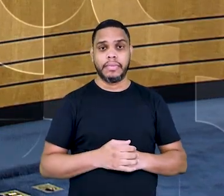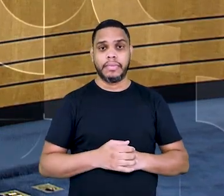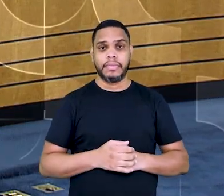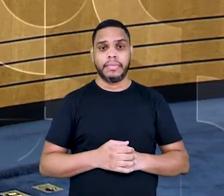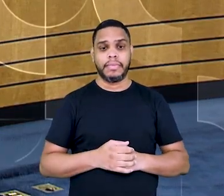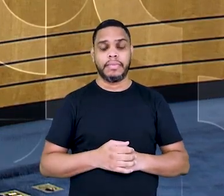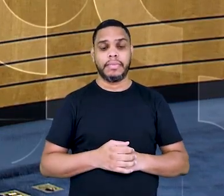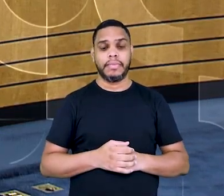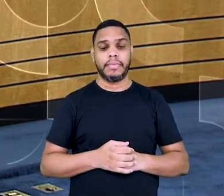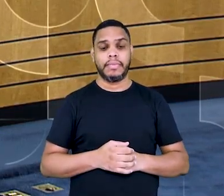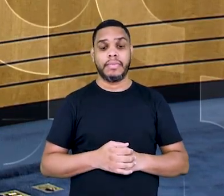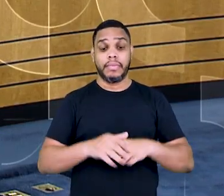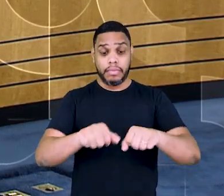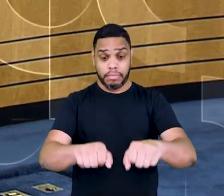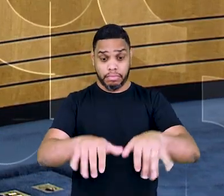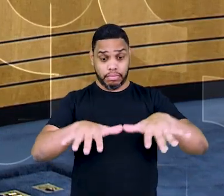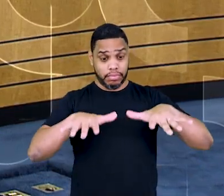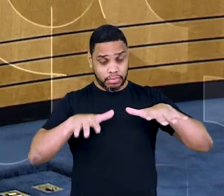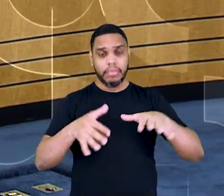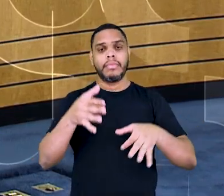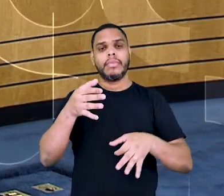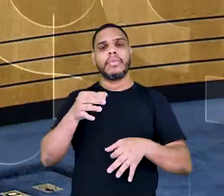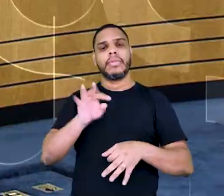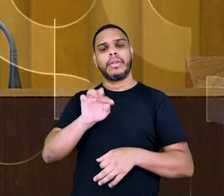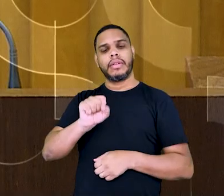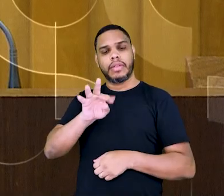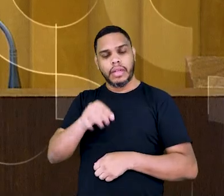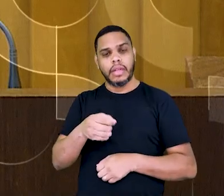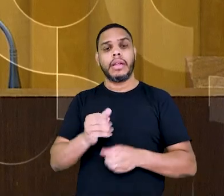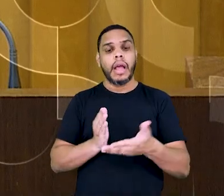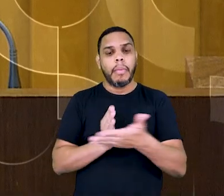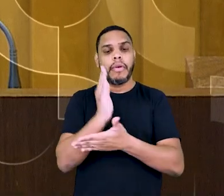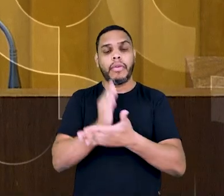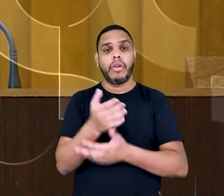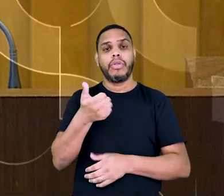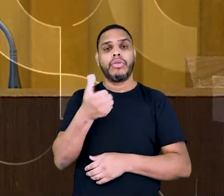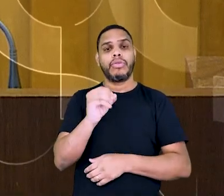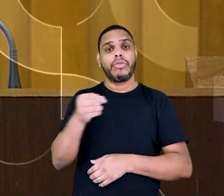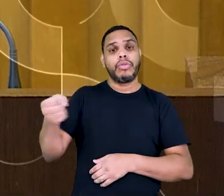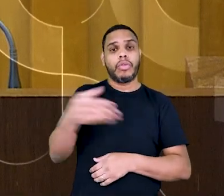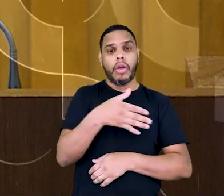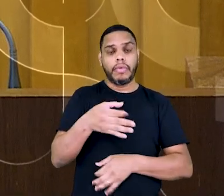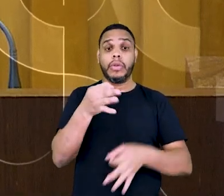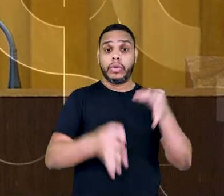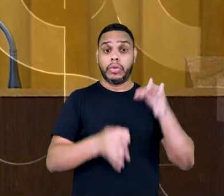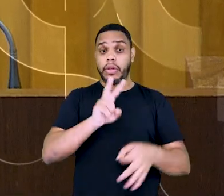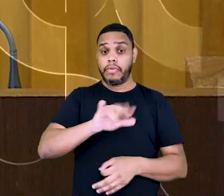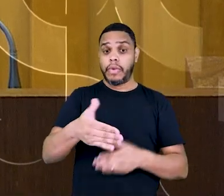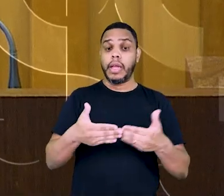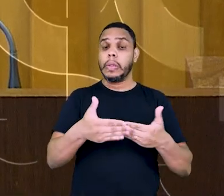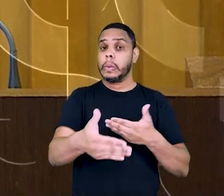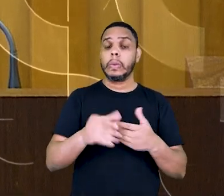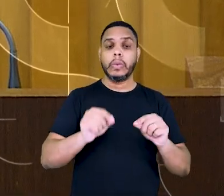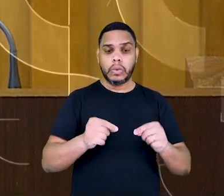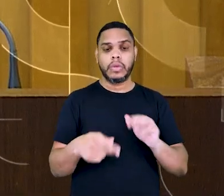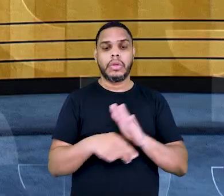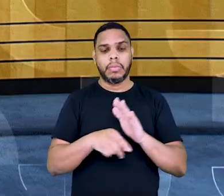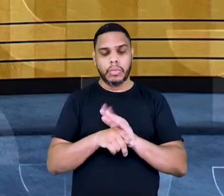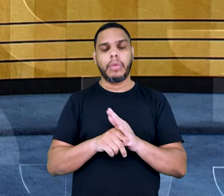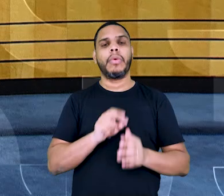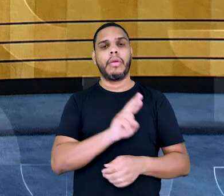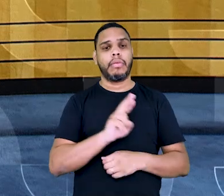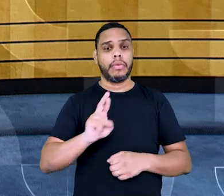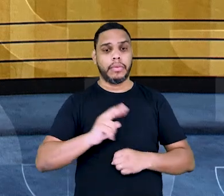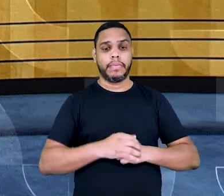O Pleno do TST aprovou 10 novas questões jurídicas para serem julgadas, sob a sistemática dos recursos repetitivos.